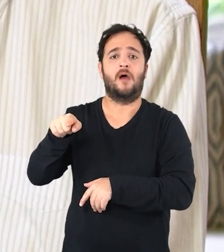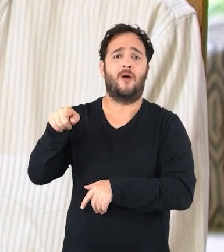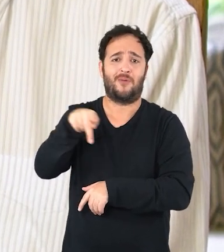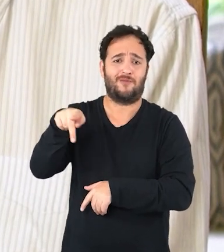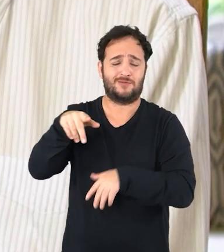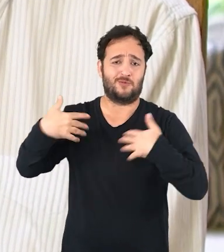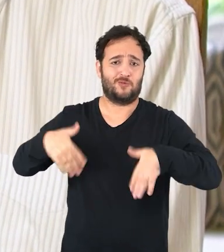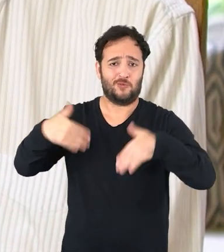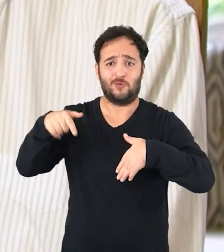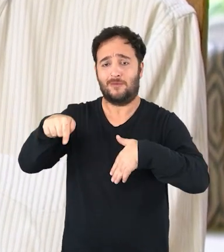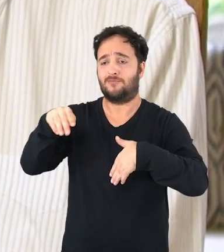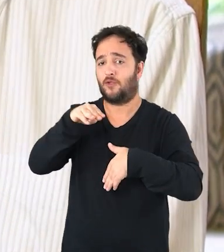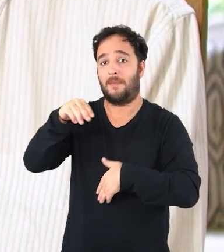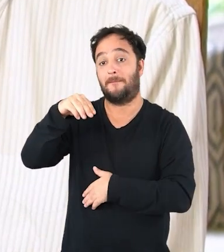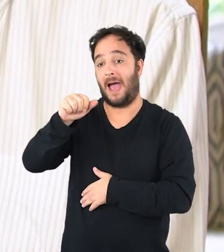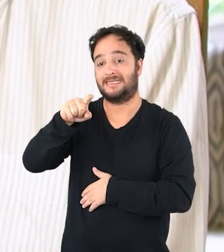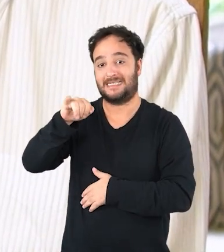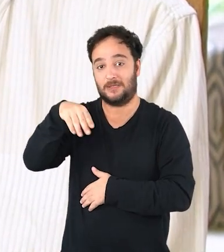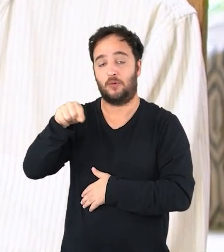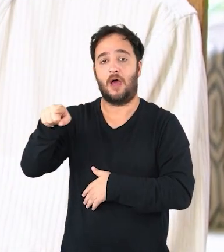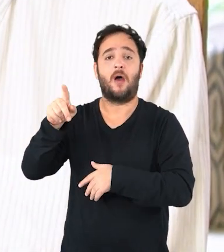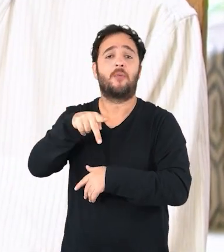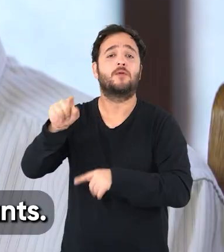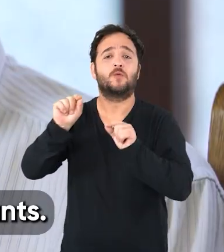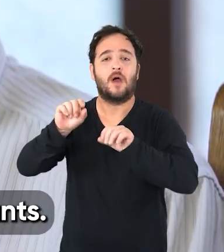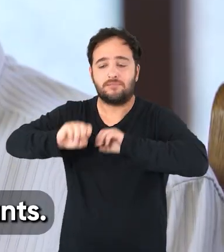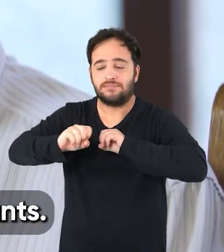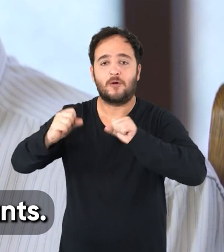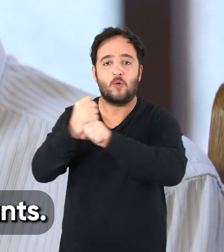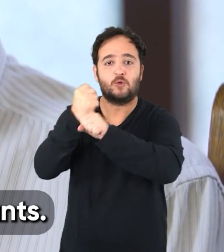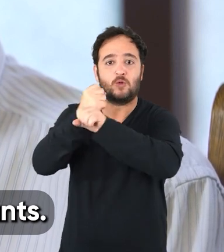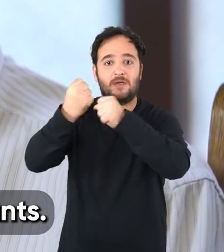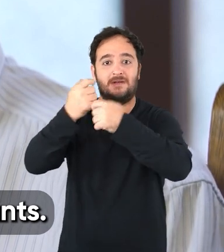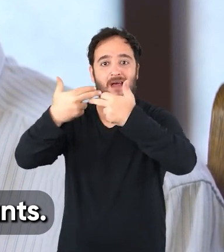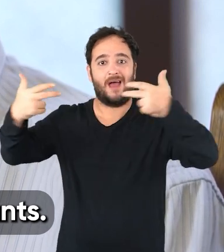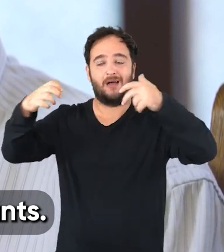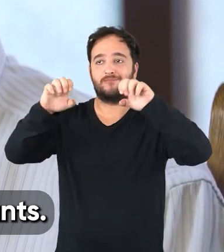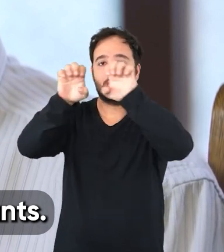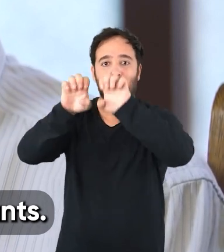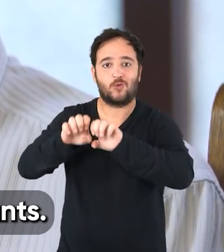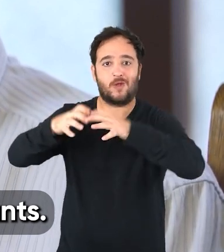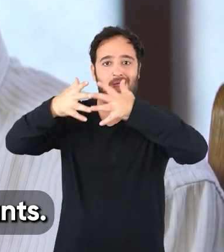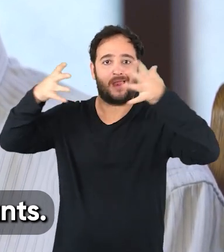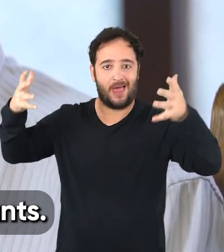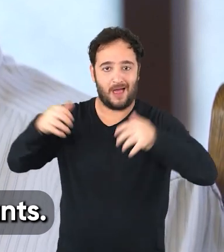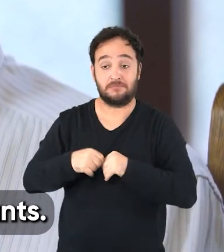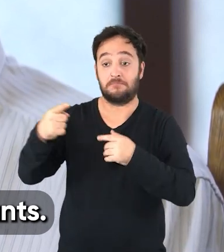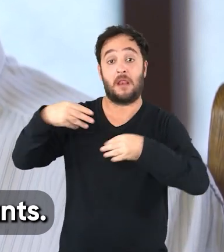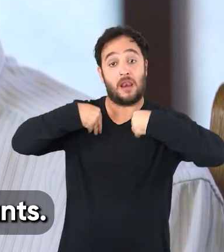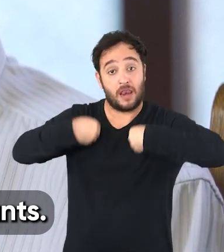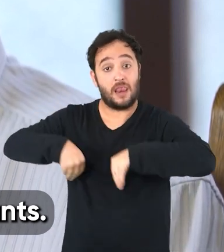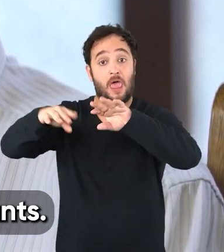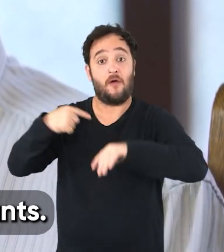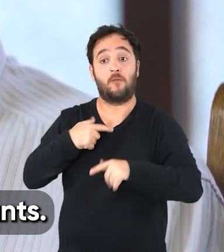grandes estruturas chamado Massimo Asinelli. No meu ano, ele nos levou